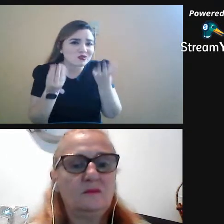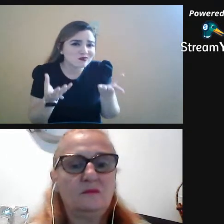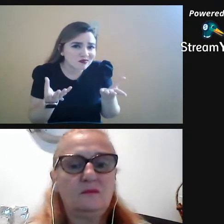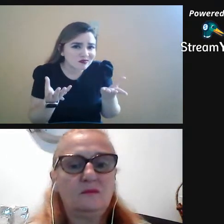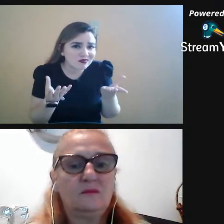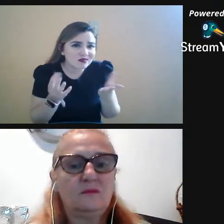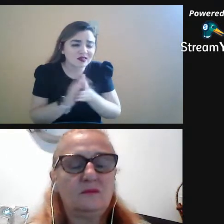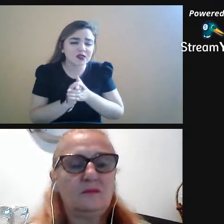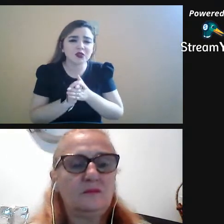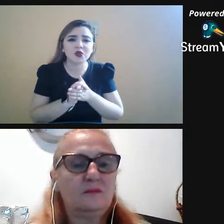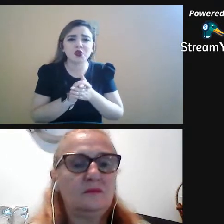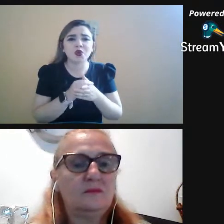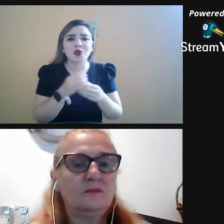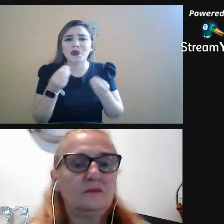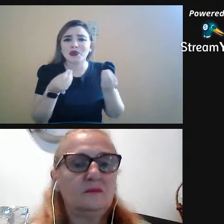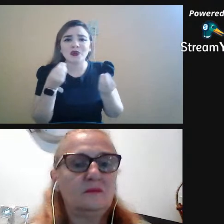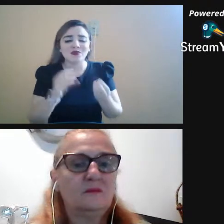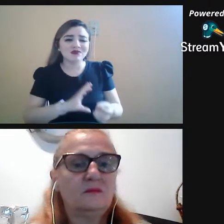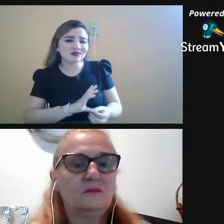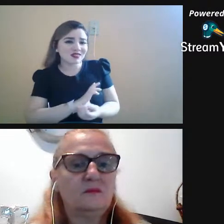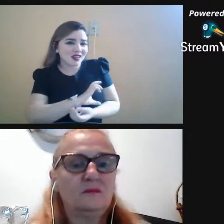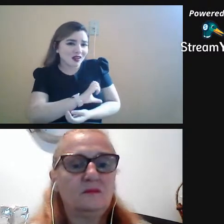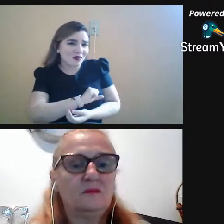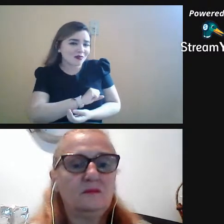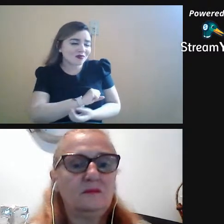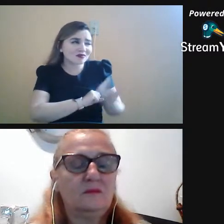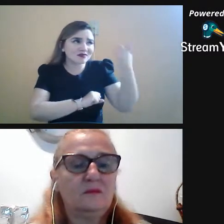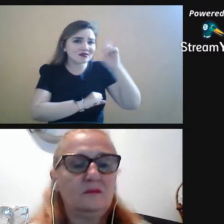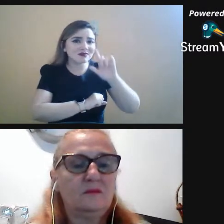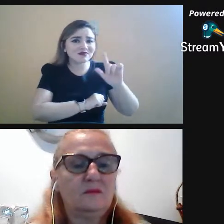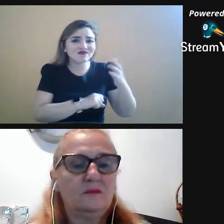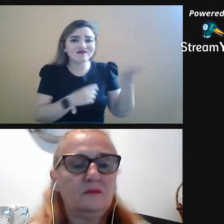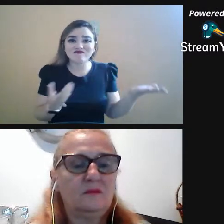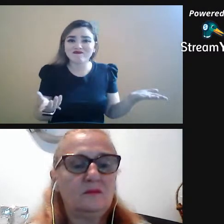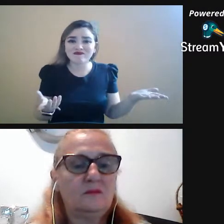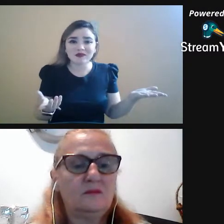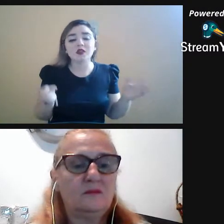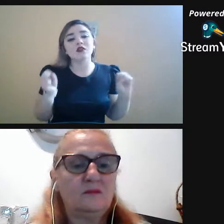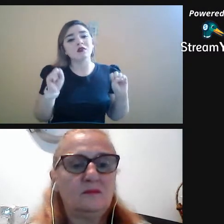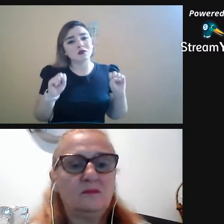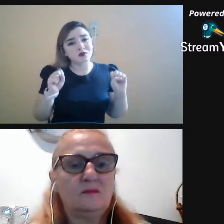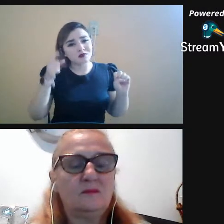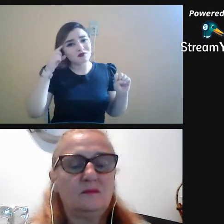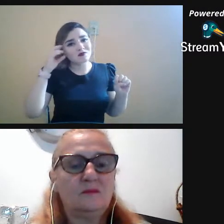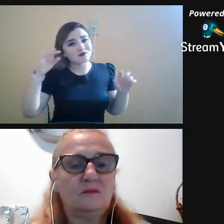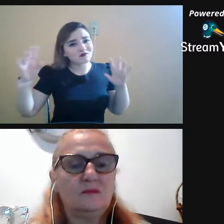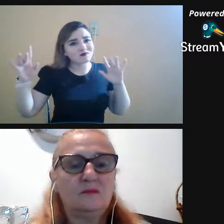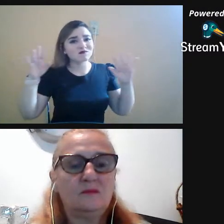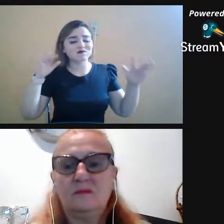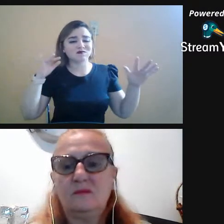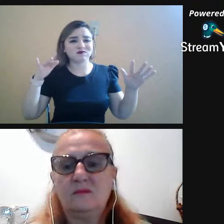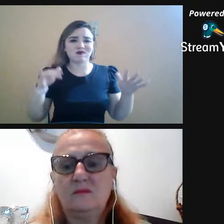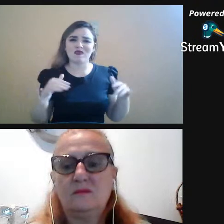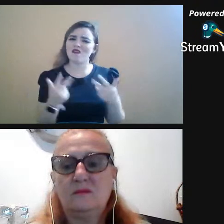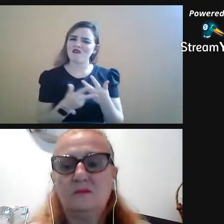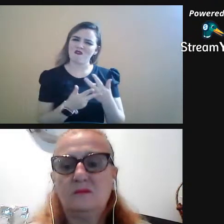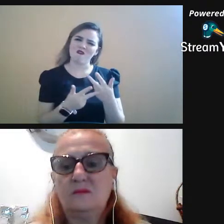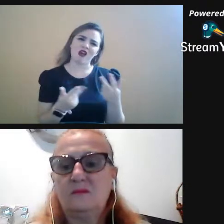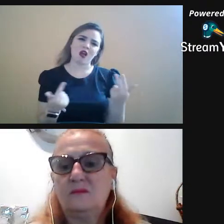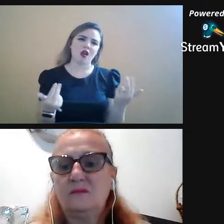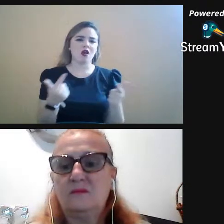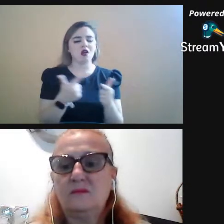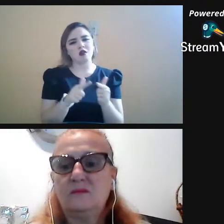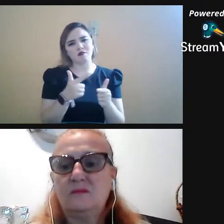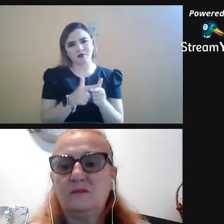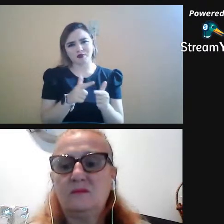capacidade de amar vai ser construída ali? Então, isso pode refletir, né, numa série de problemas,